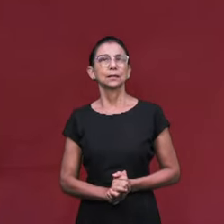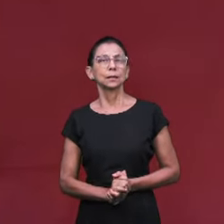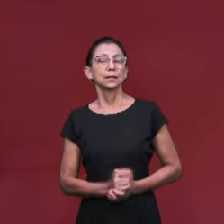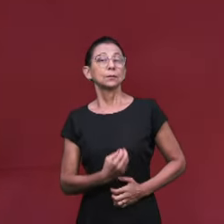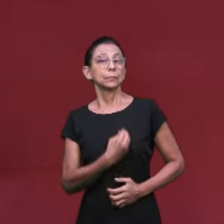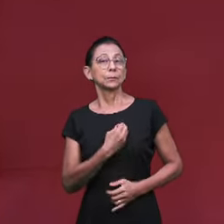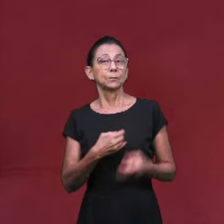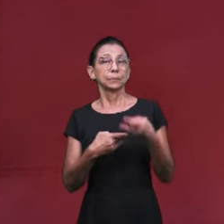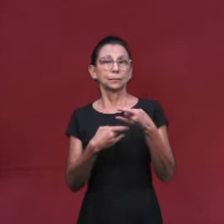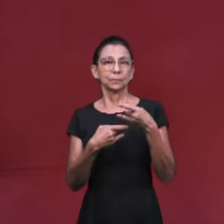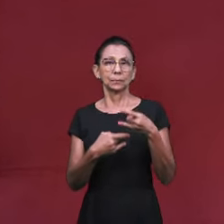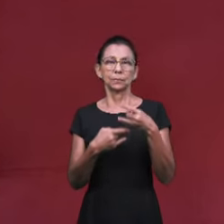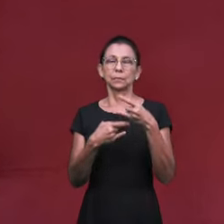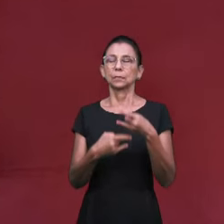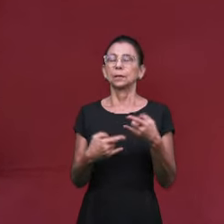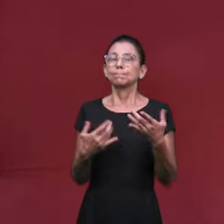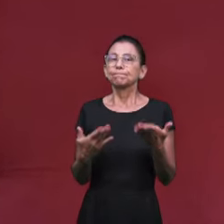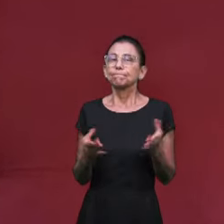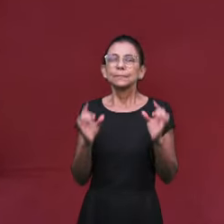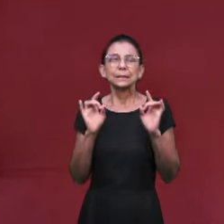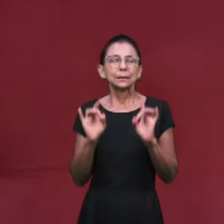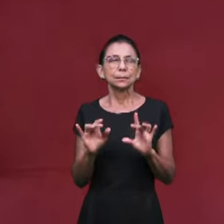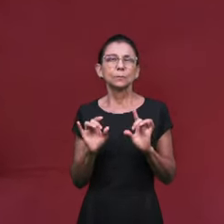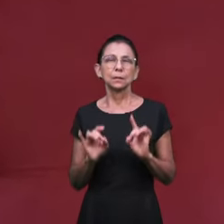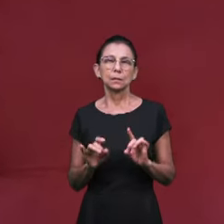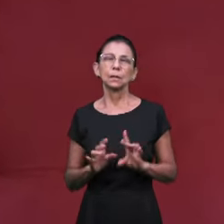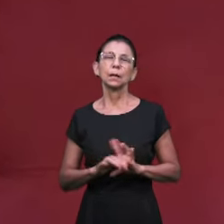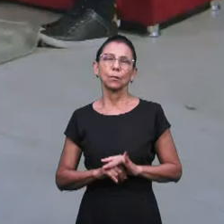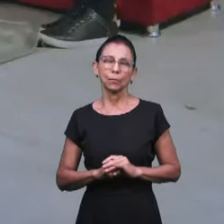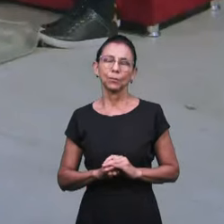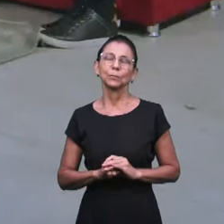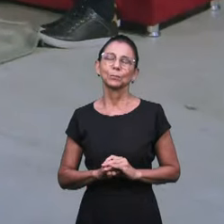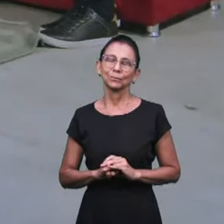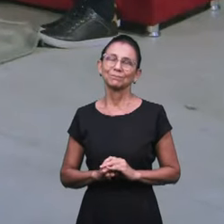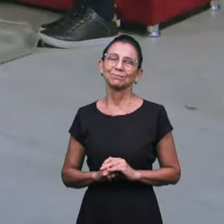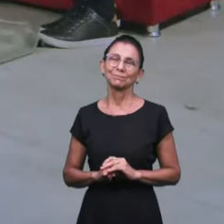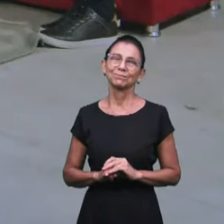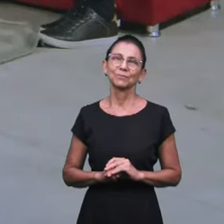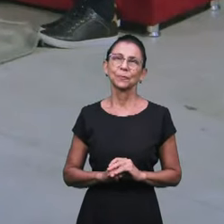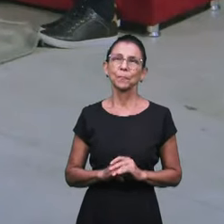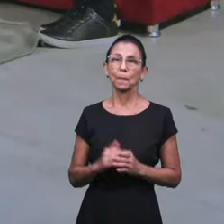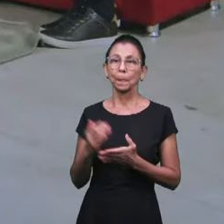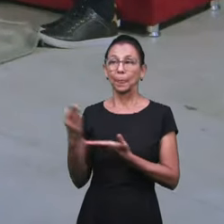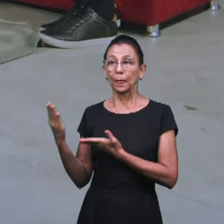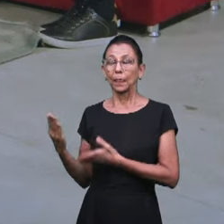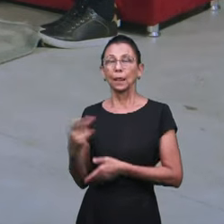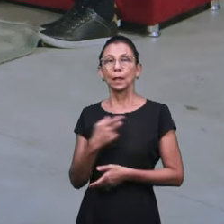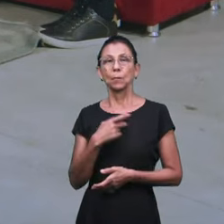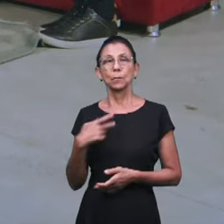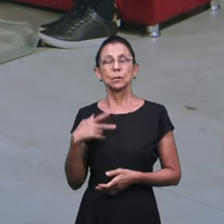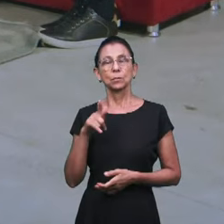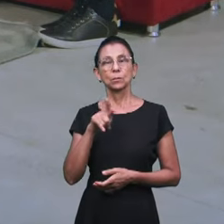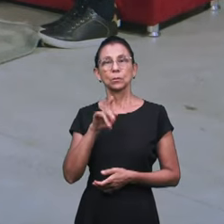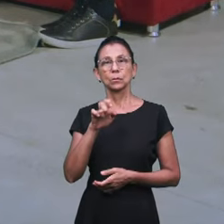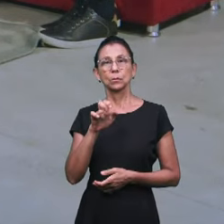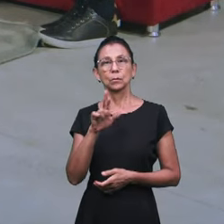dessa live, que é algo especial para as nossas vidas. Amém, glória a Deus. Pastor Gerson Belucci, veio dos Estados